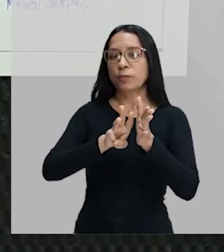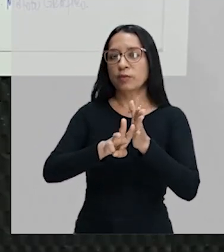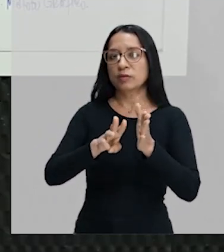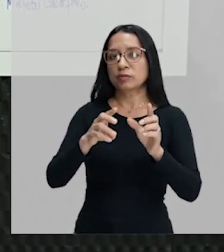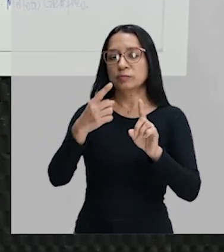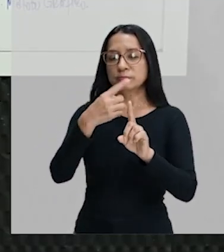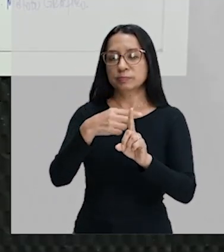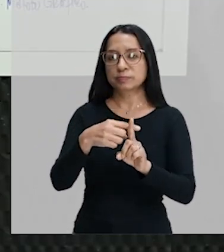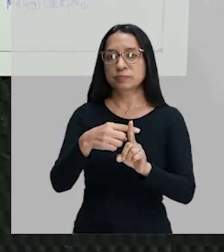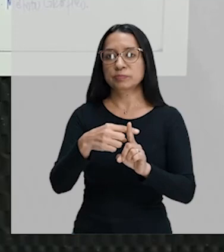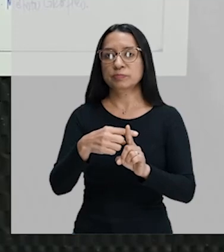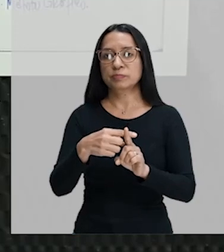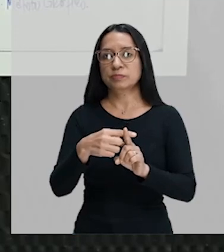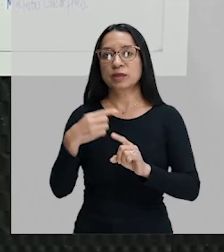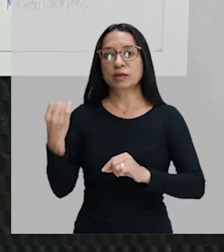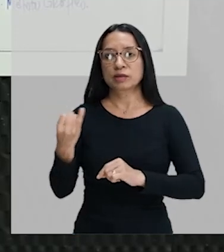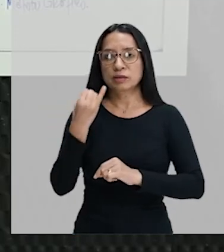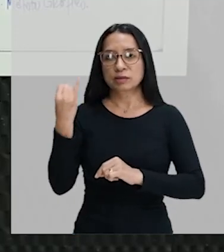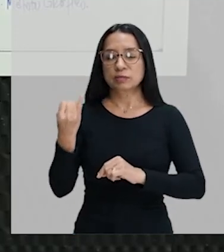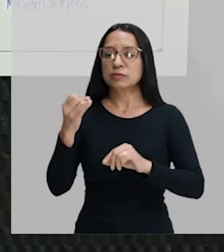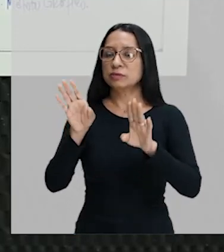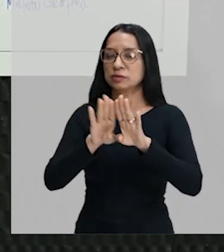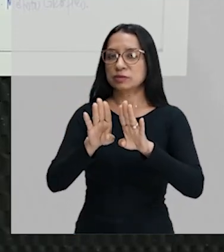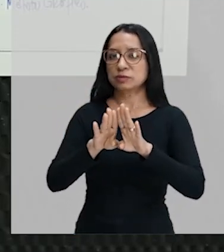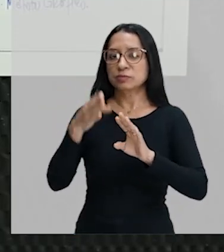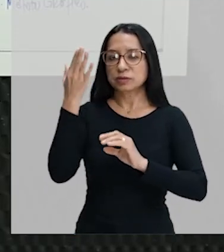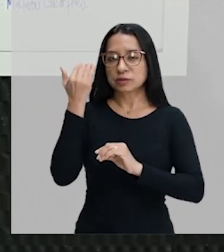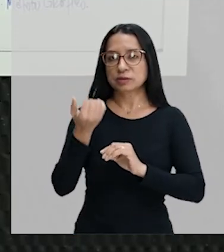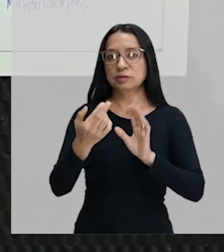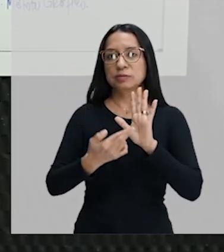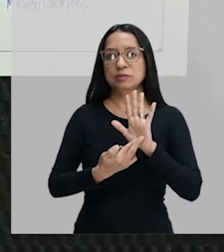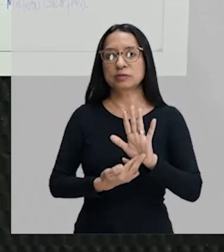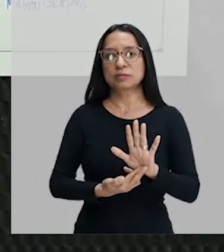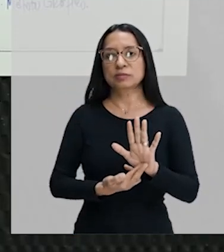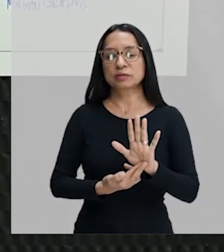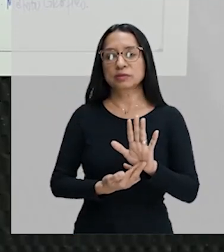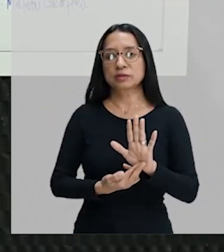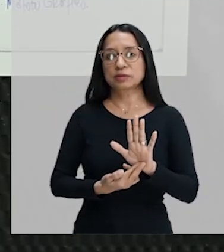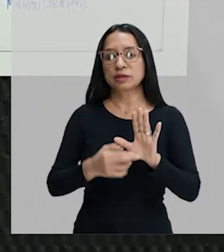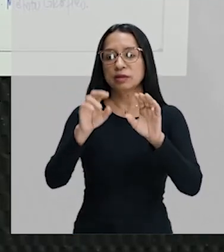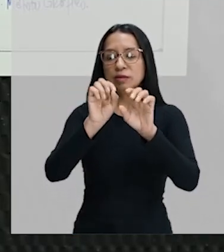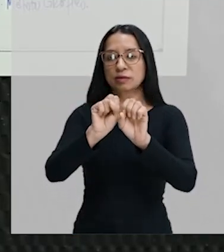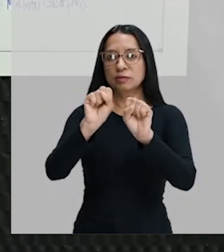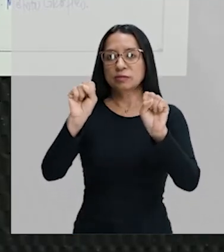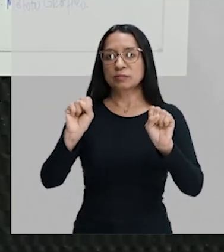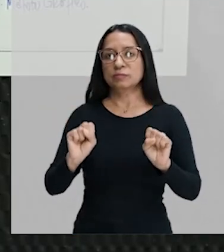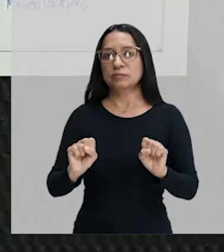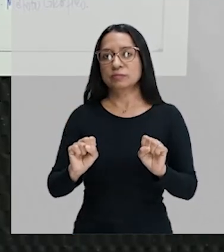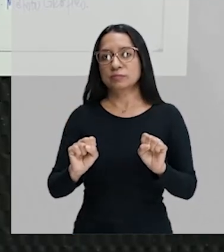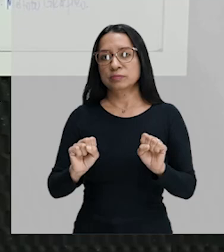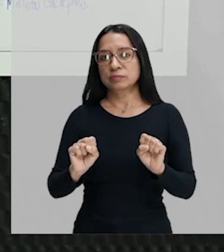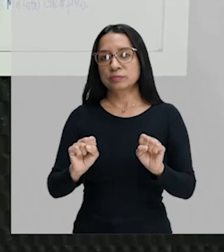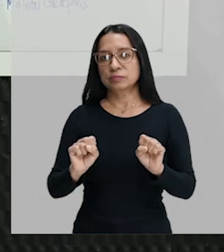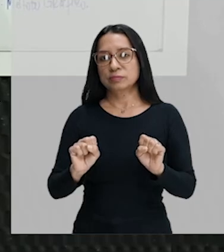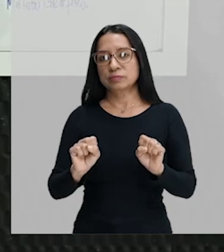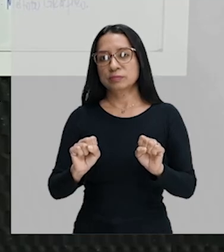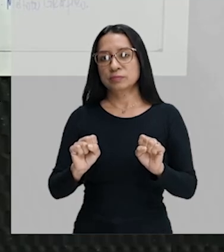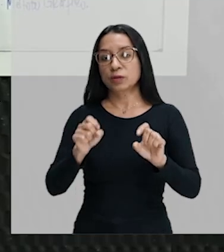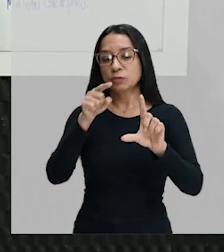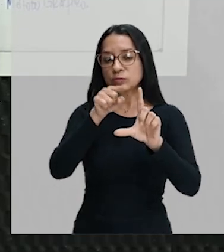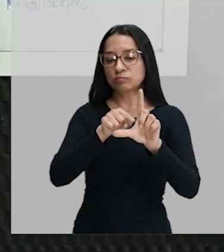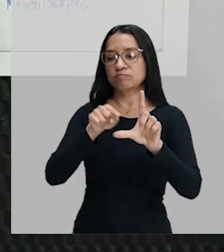uma coisa que é importante também é que a gente saiba representar esse sistema no